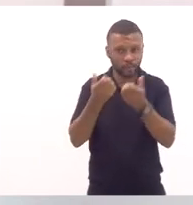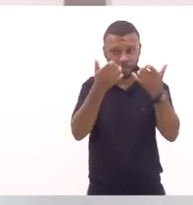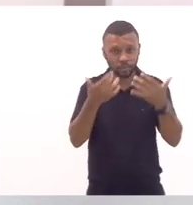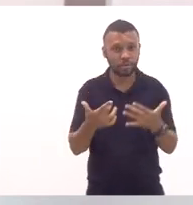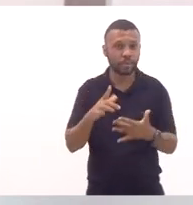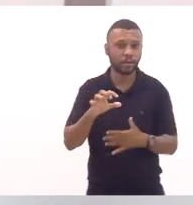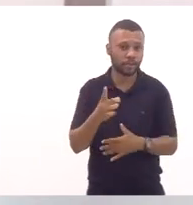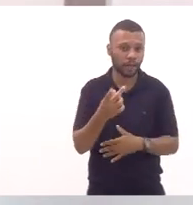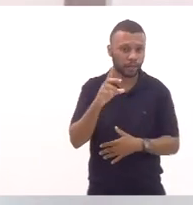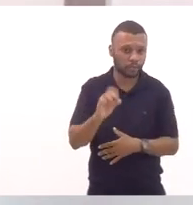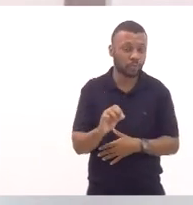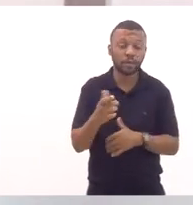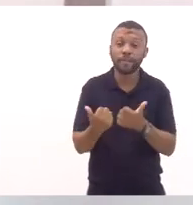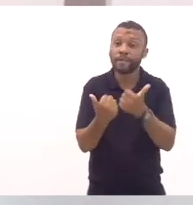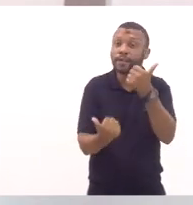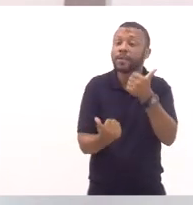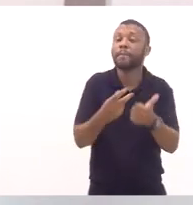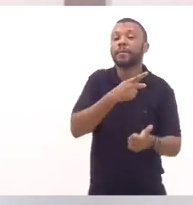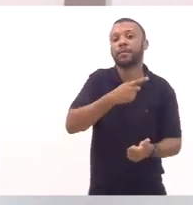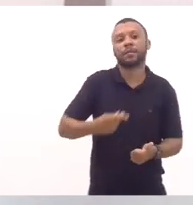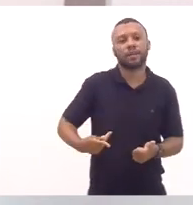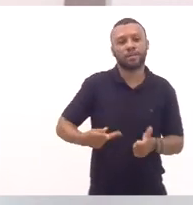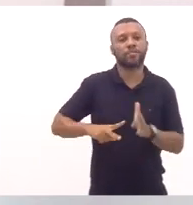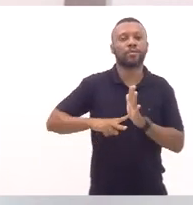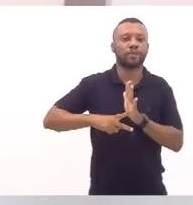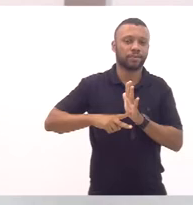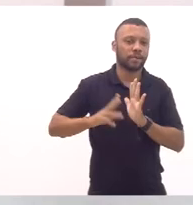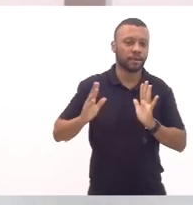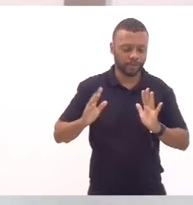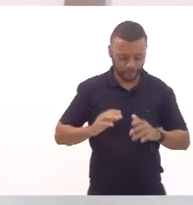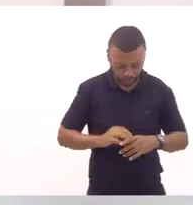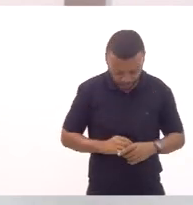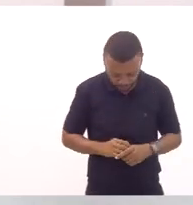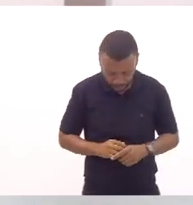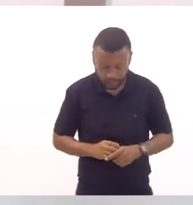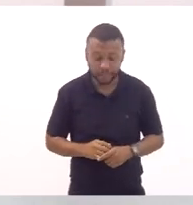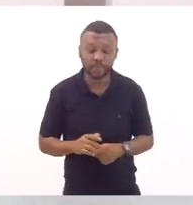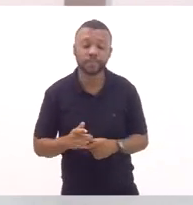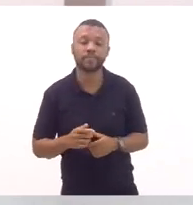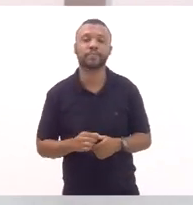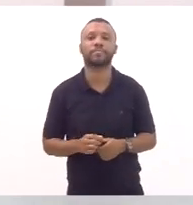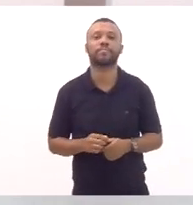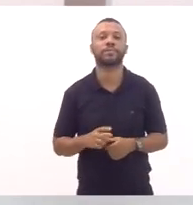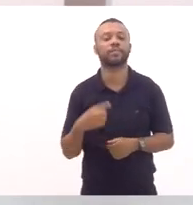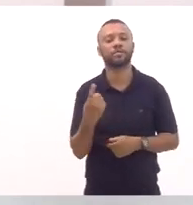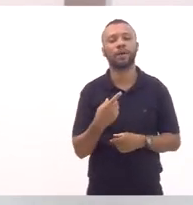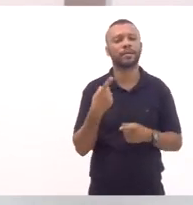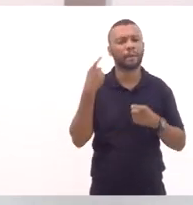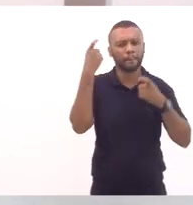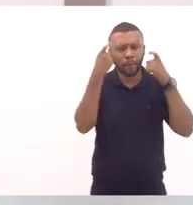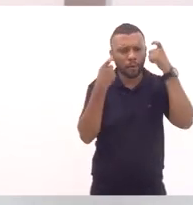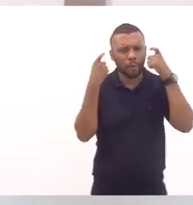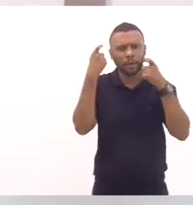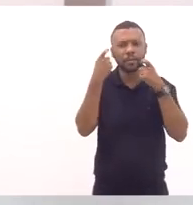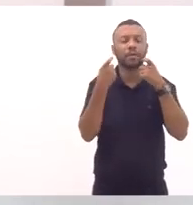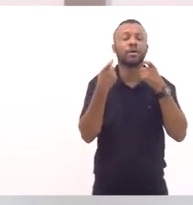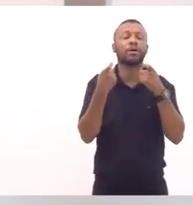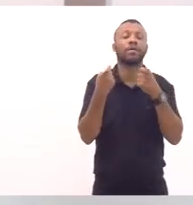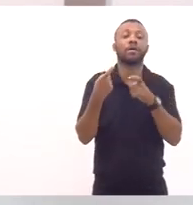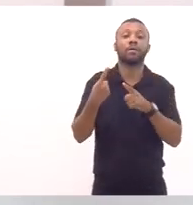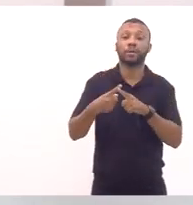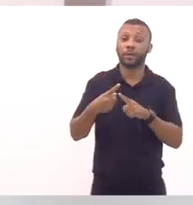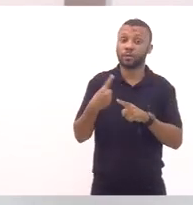Légora, vice-presidente do Sindicato dos Farmacêuticos do Estado do Rio de Janeiro. Temos grande preocupação, pois nossos